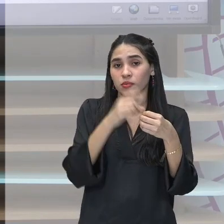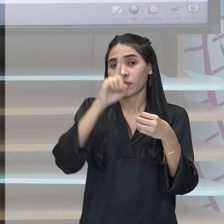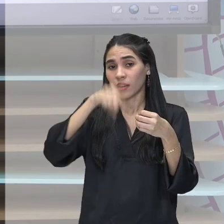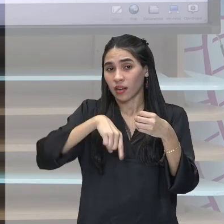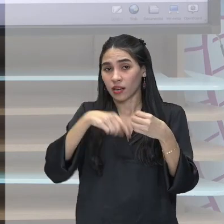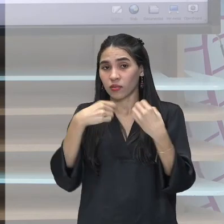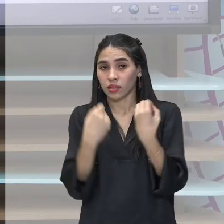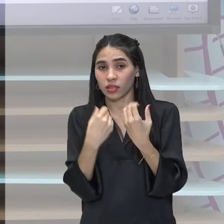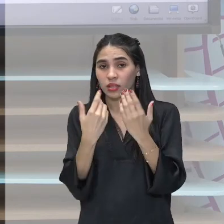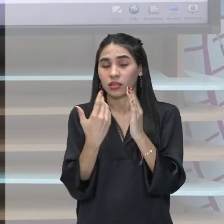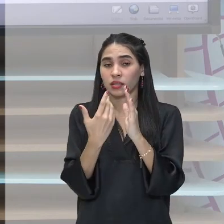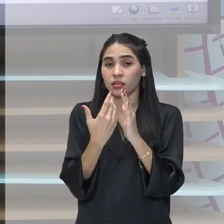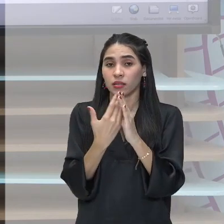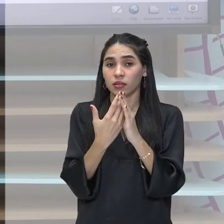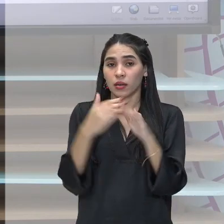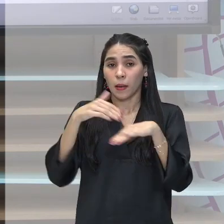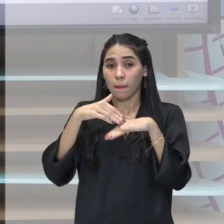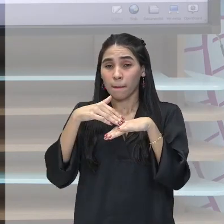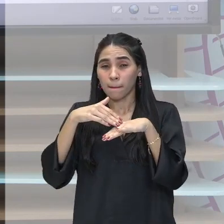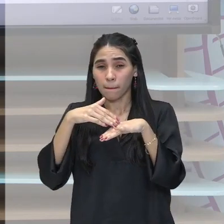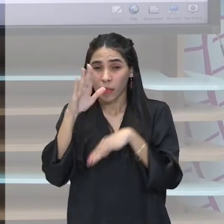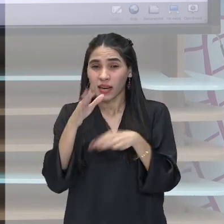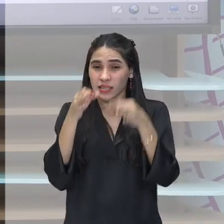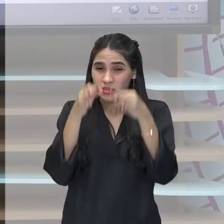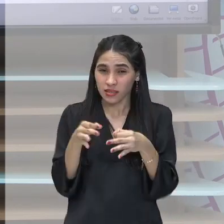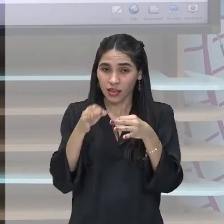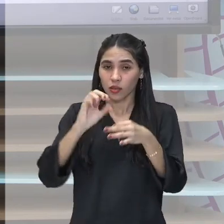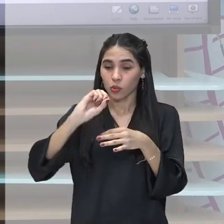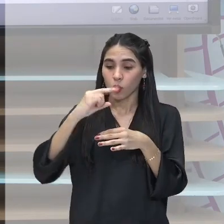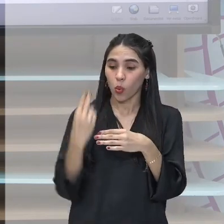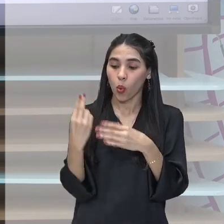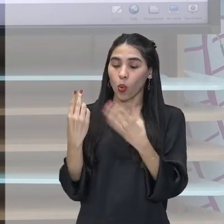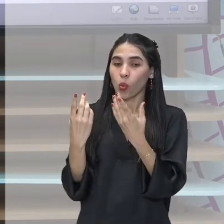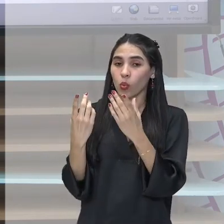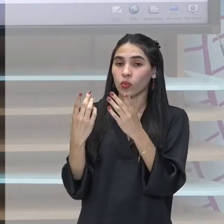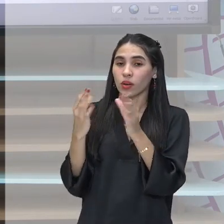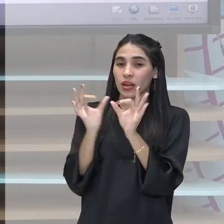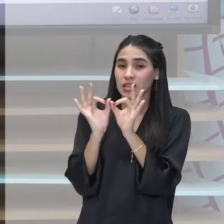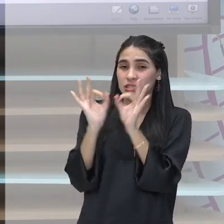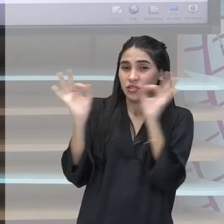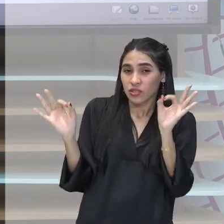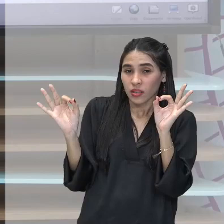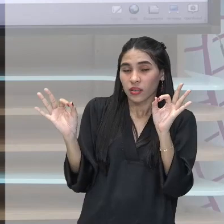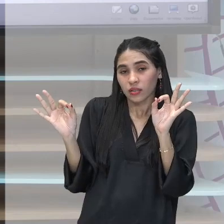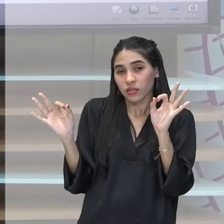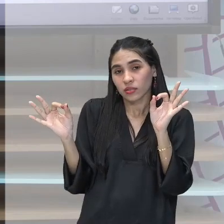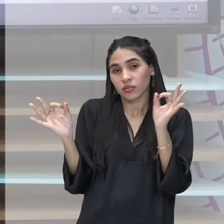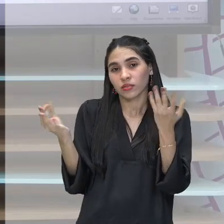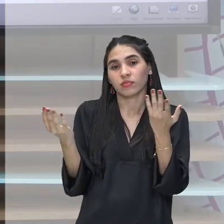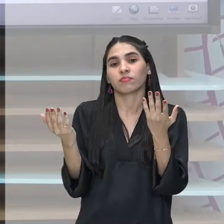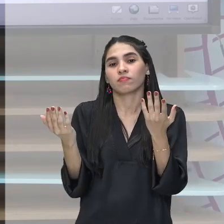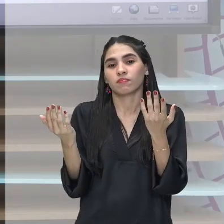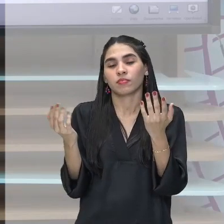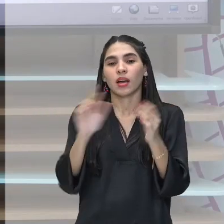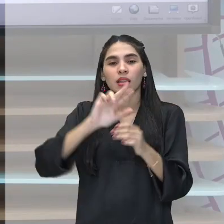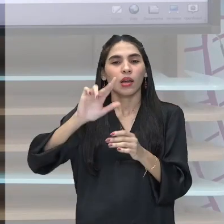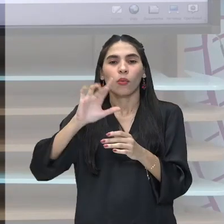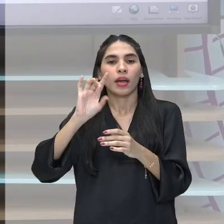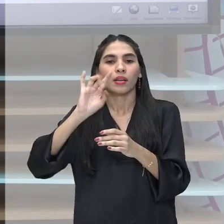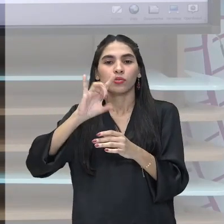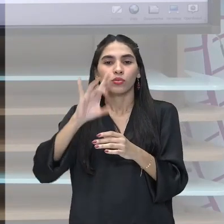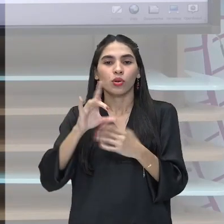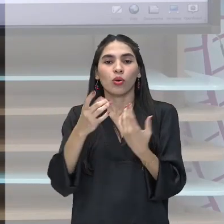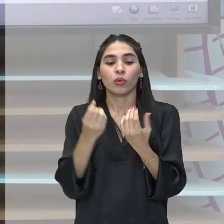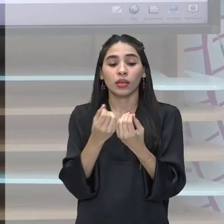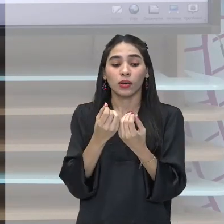considerados mais fidedignos ou eles estão distantes, não desmerecendo a questão do